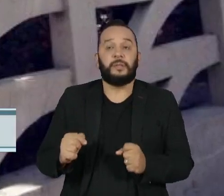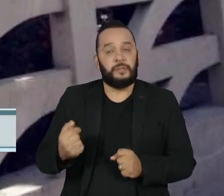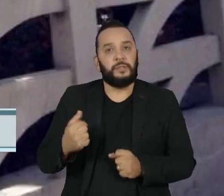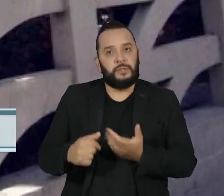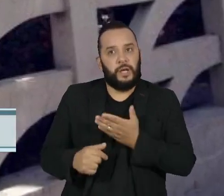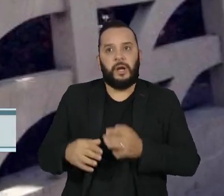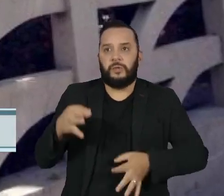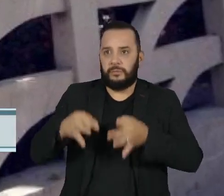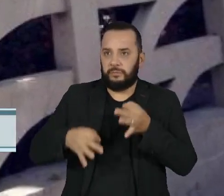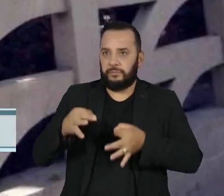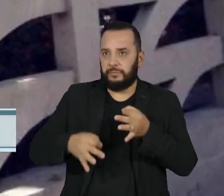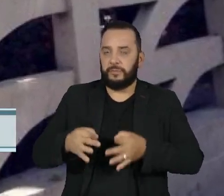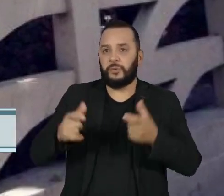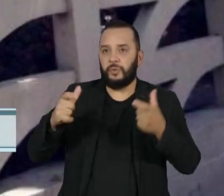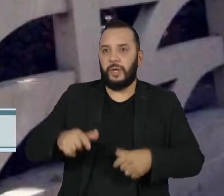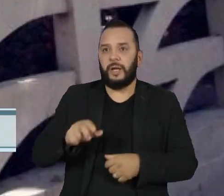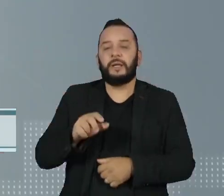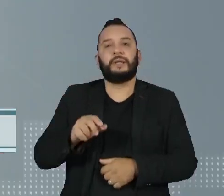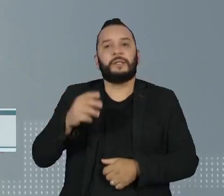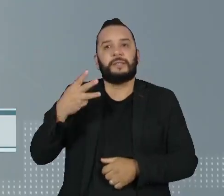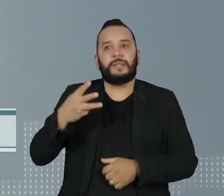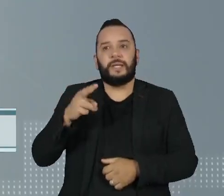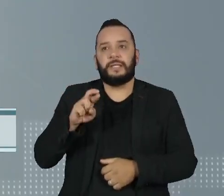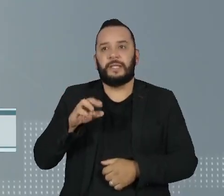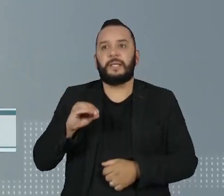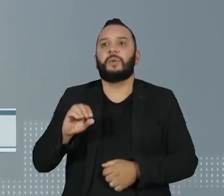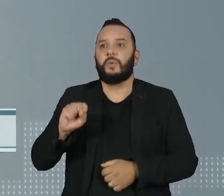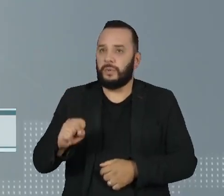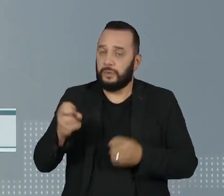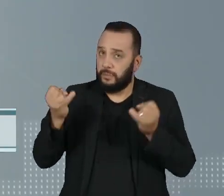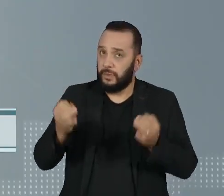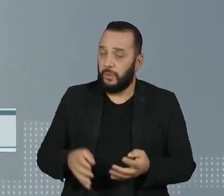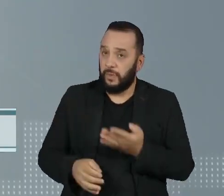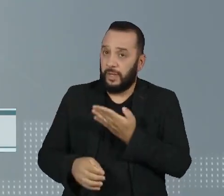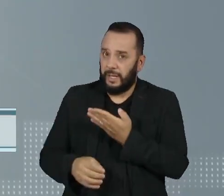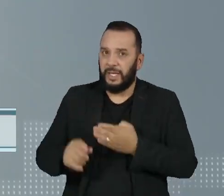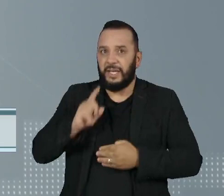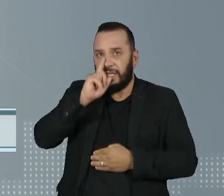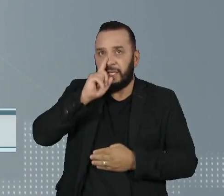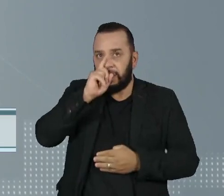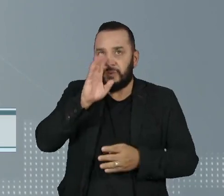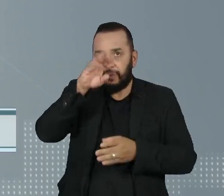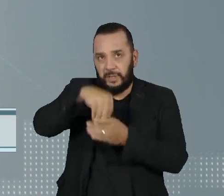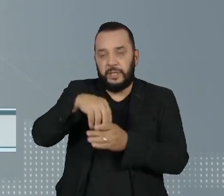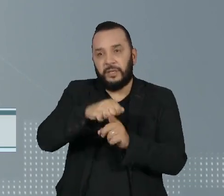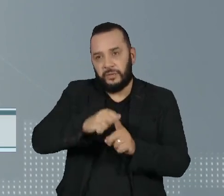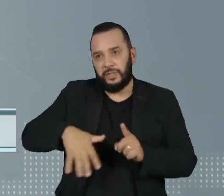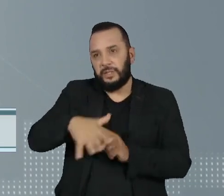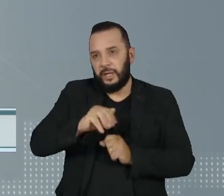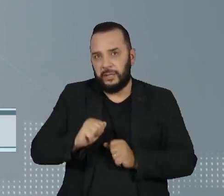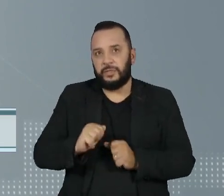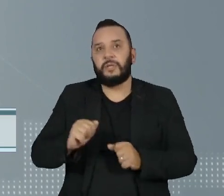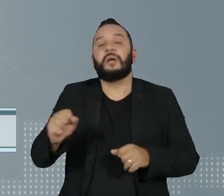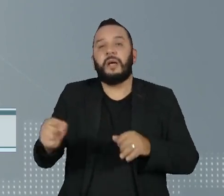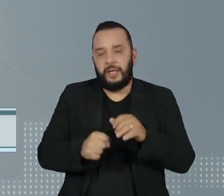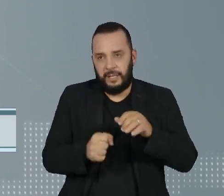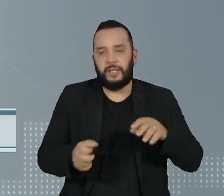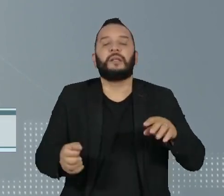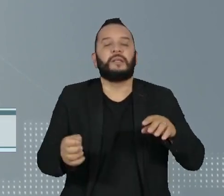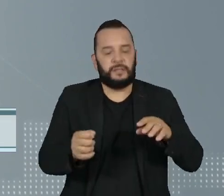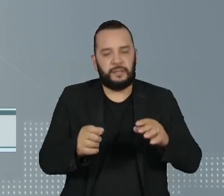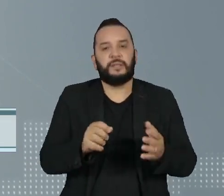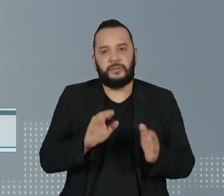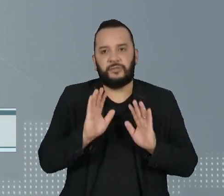vara federal de Três Rios considera que o parlamentar representa risco à sociedade ele está internado sobre